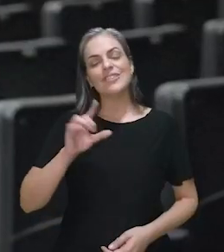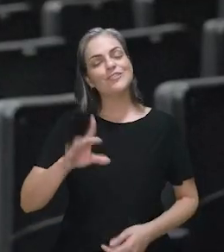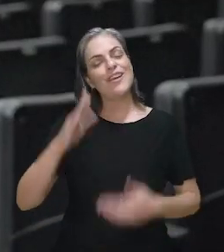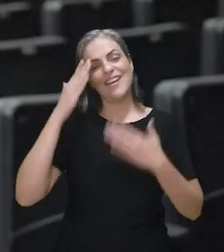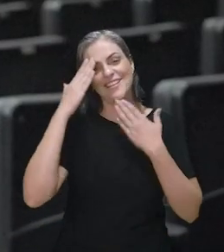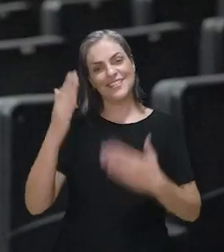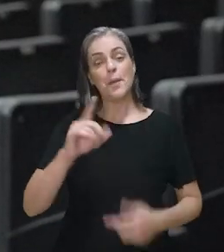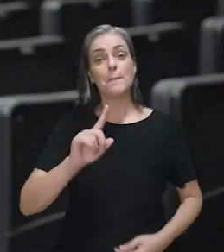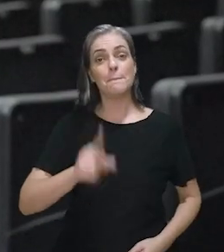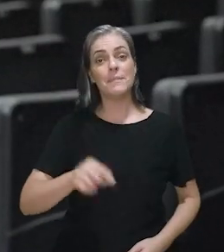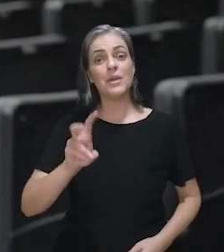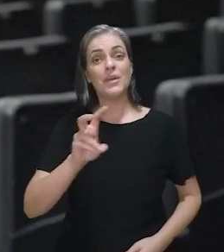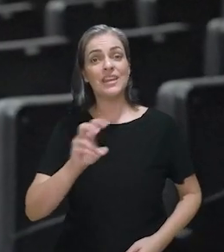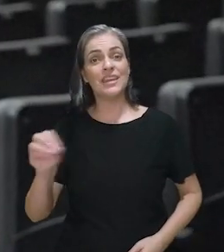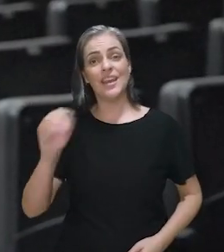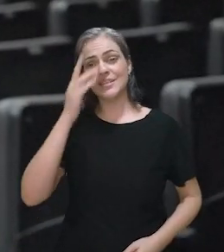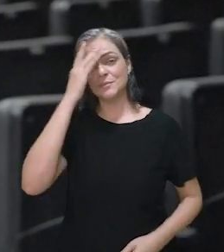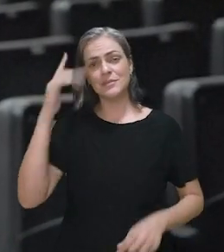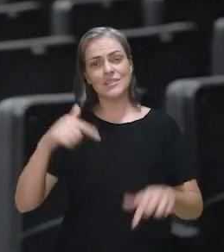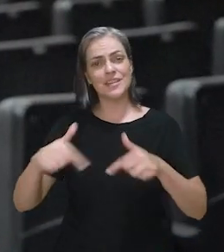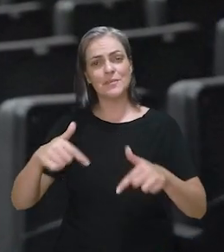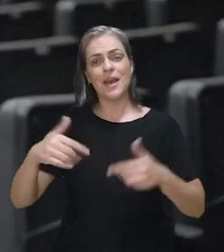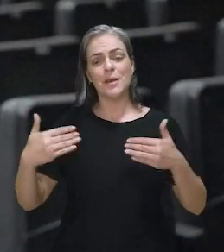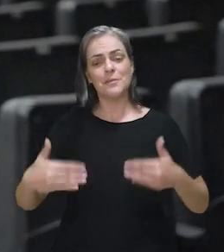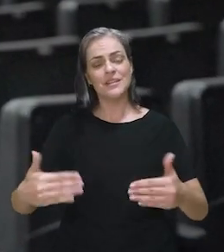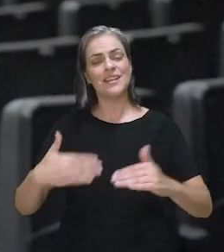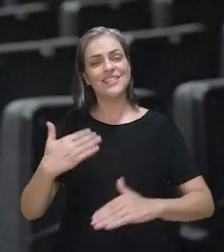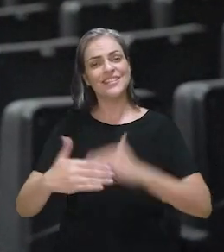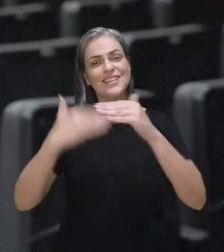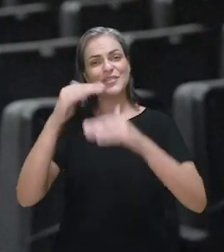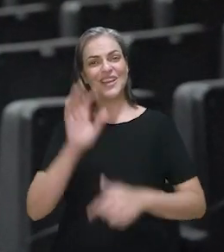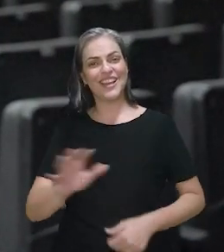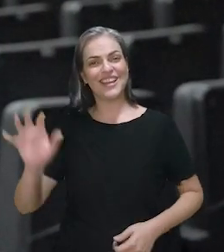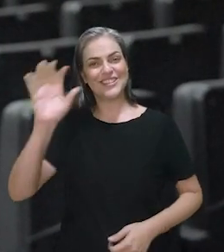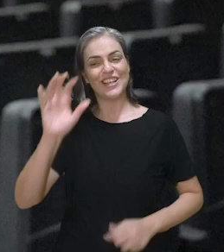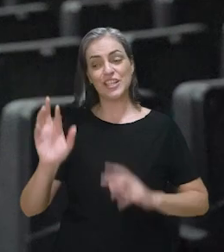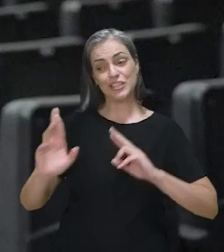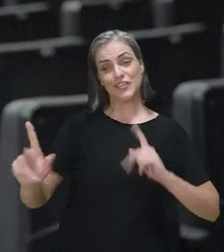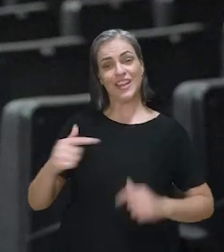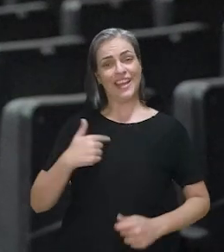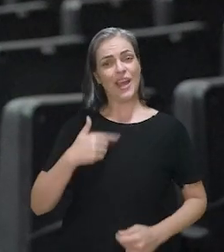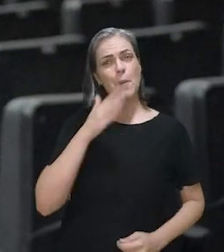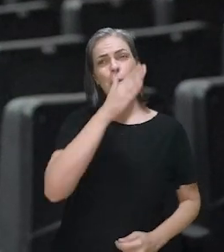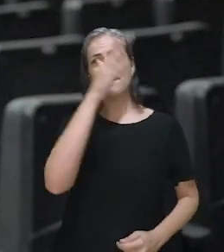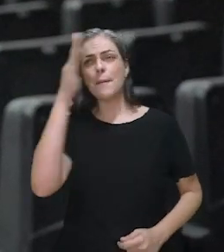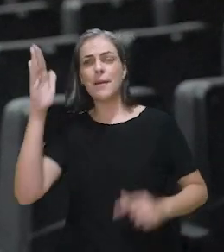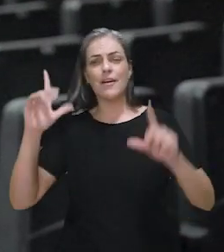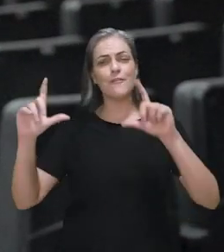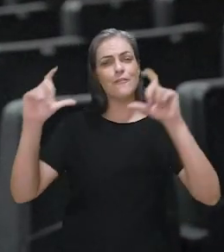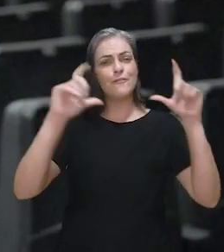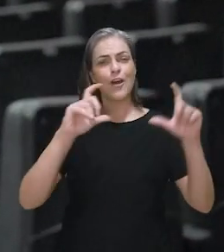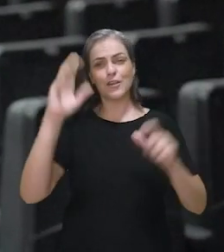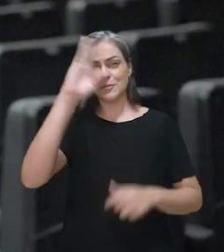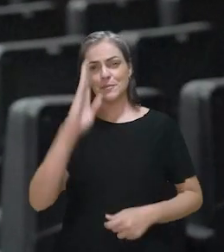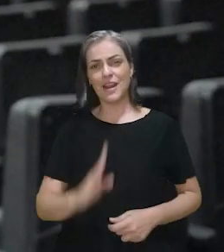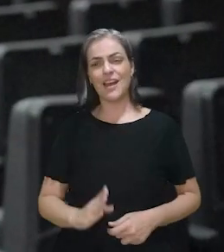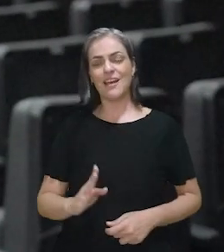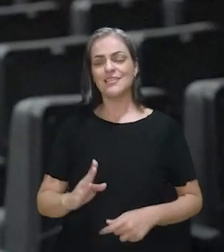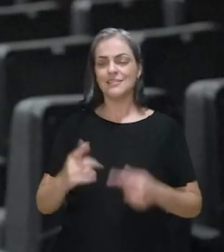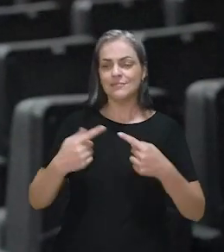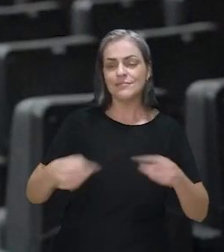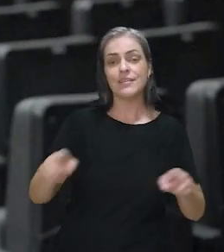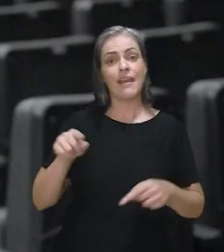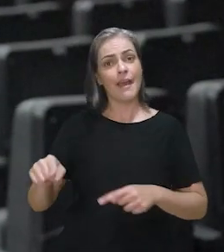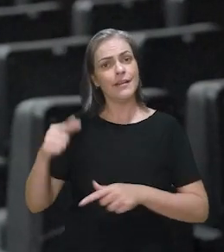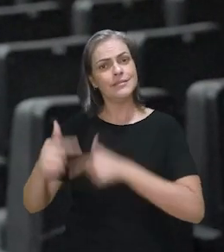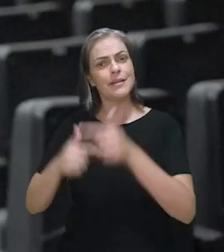É só agradecer aos 1.500 colaboradores do Ministério do Desenvolvimento Regional que, diferente de mim, que faço muita foto pelo país afora,